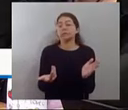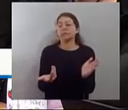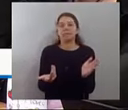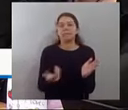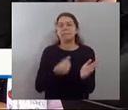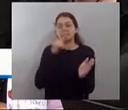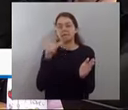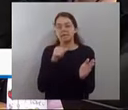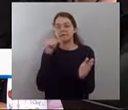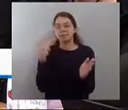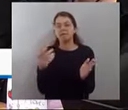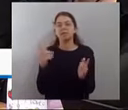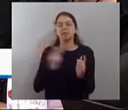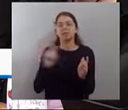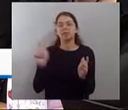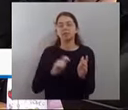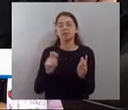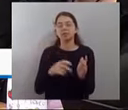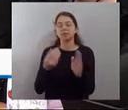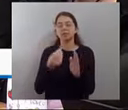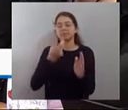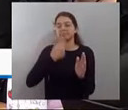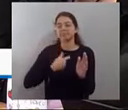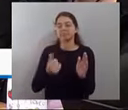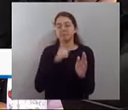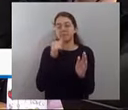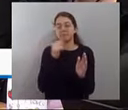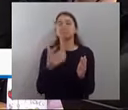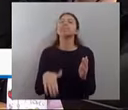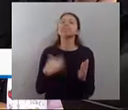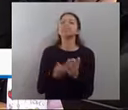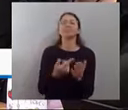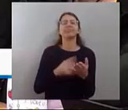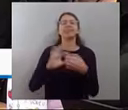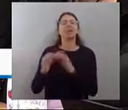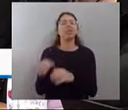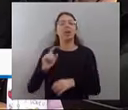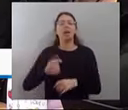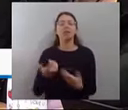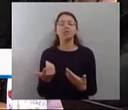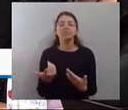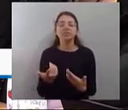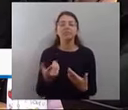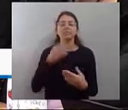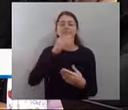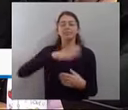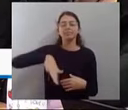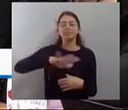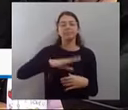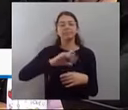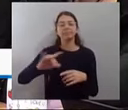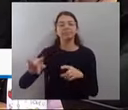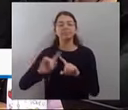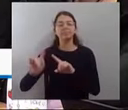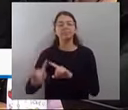foi e já se passaram meses. Qual é o sentido desta proposta se depois não é para a utilização de terrenos com produção agrícola? Que